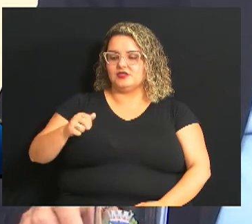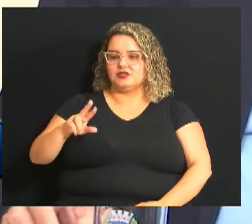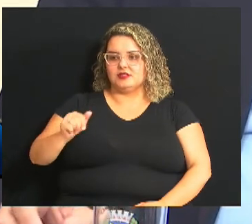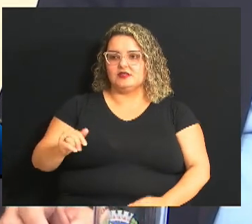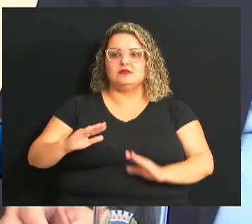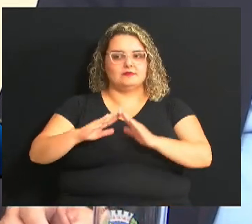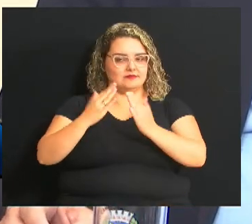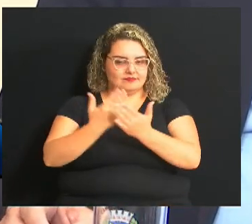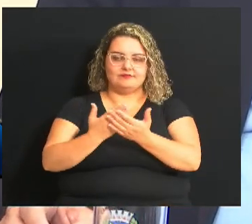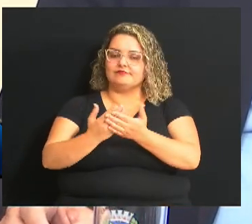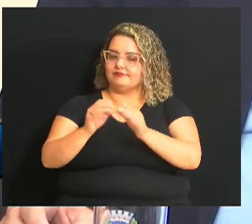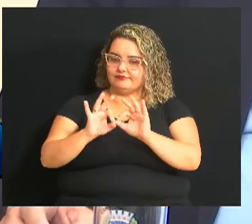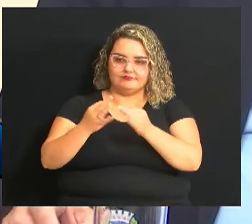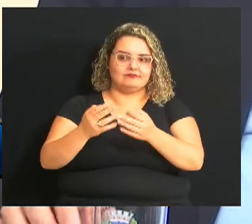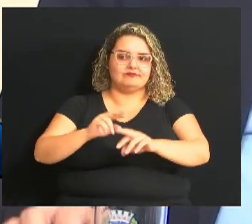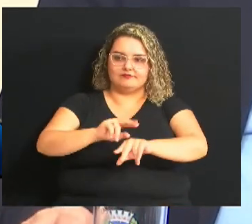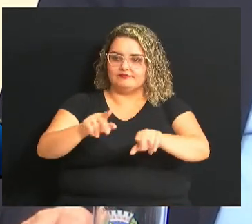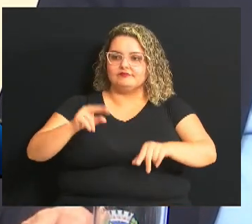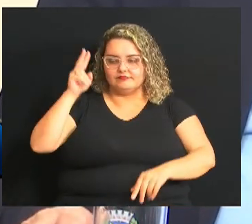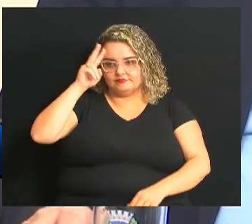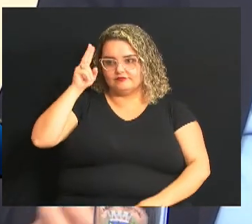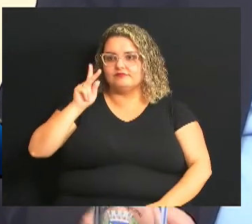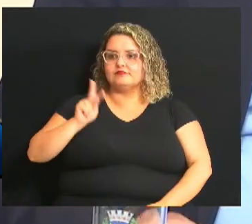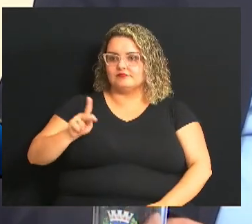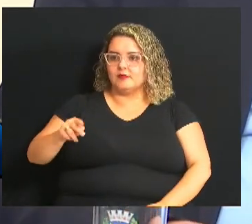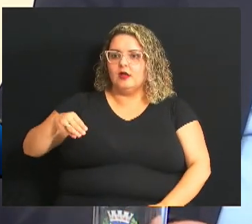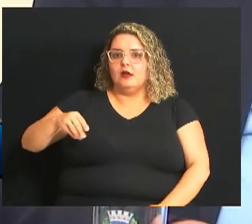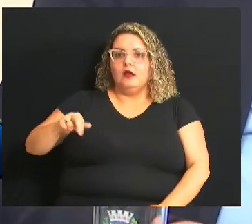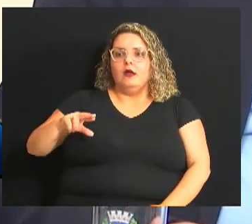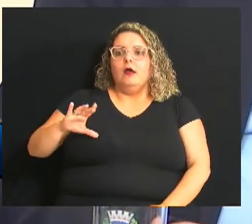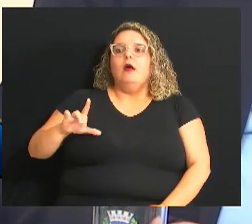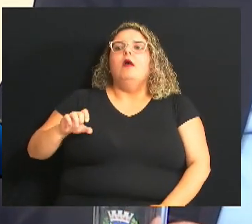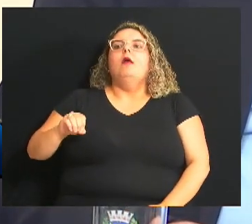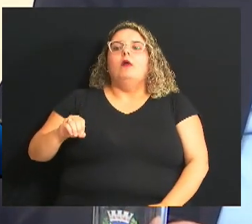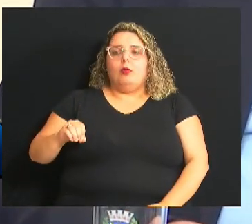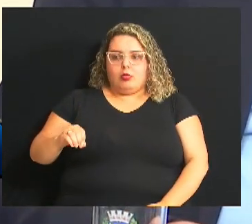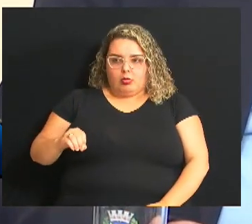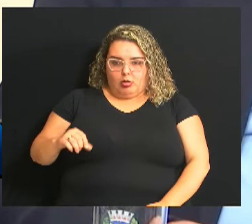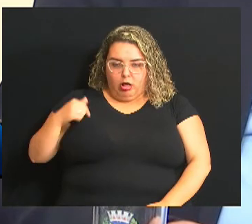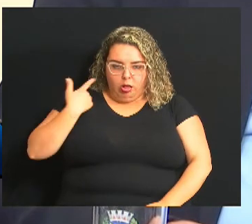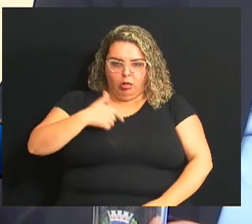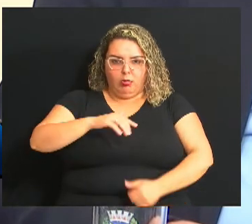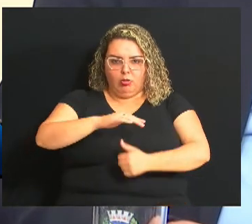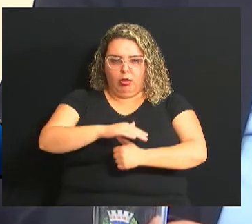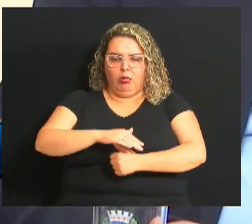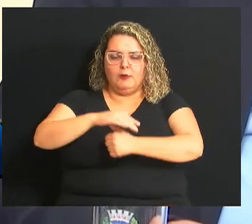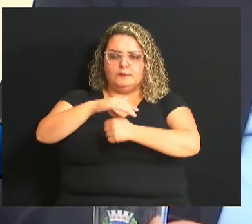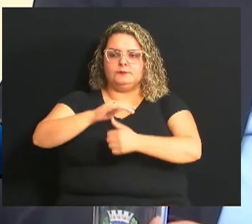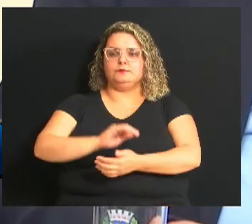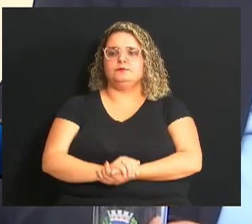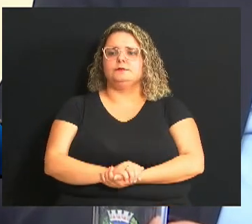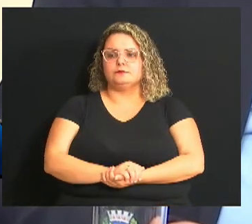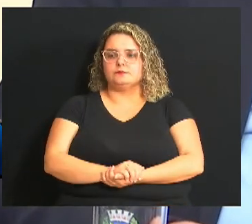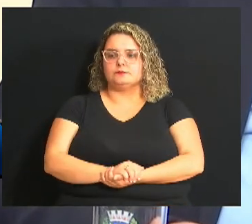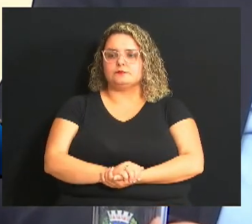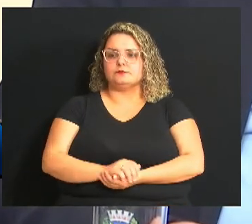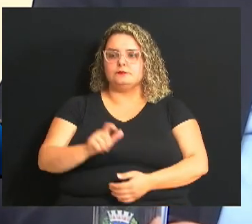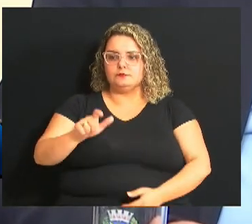e tantas histórias. E o professor Marcelo Nobel, nosso reitor, e uma pessoa...